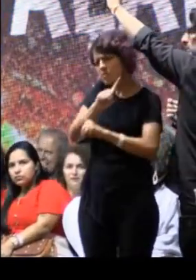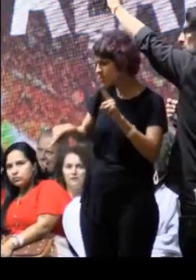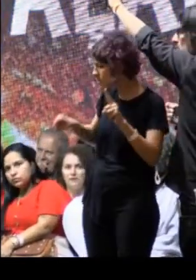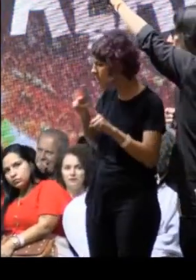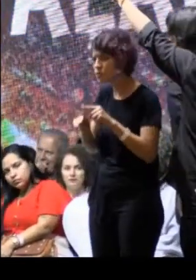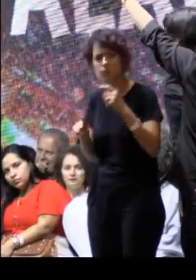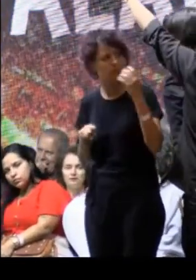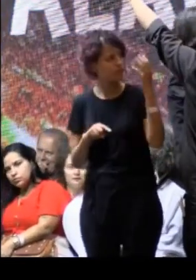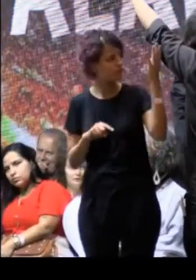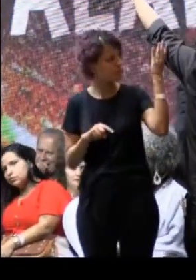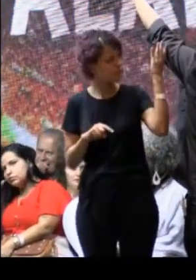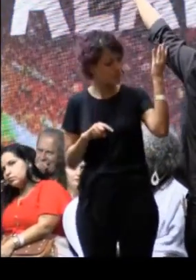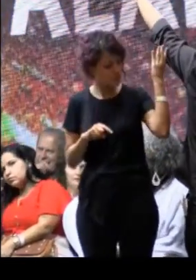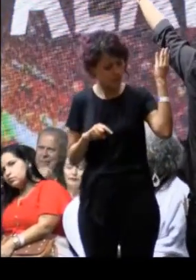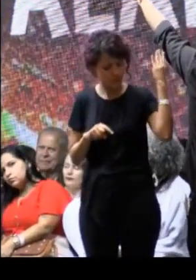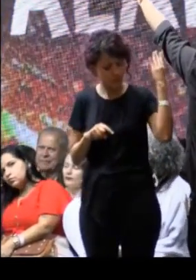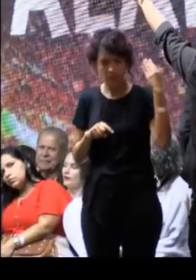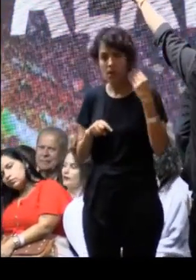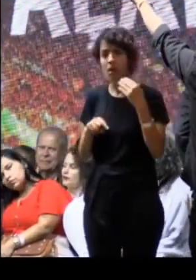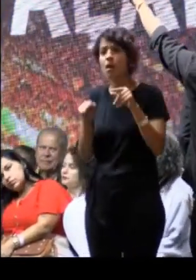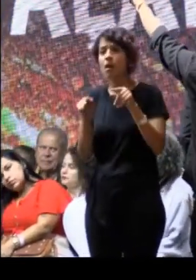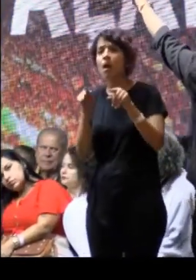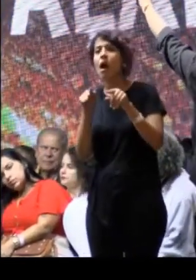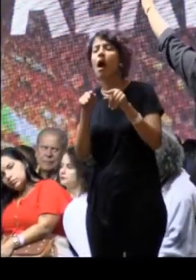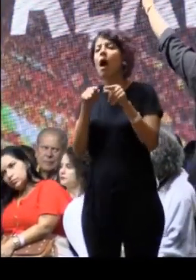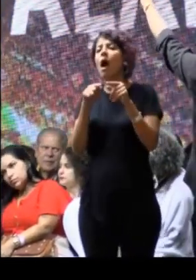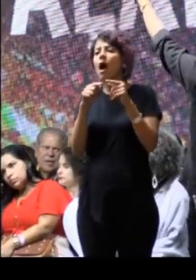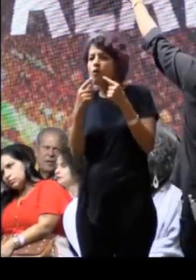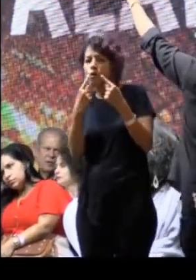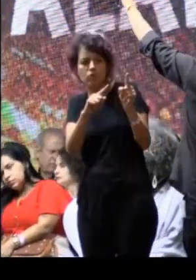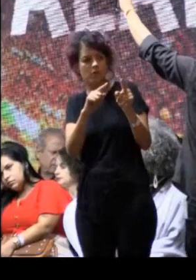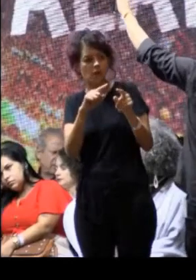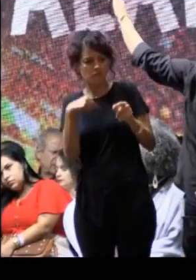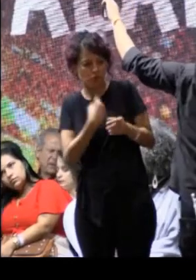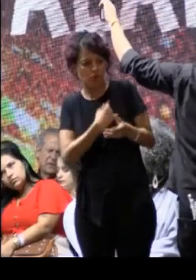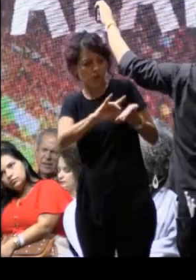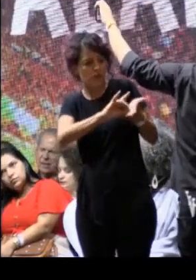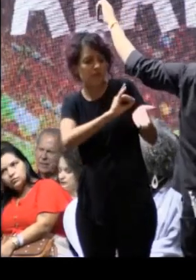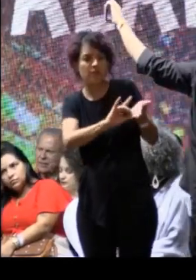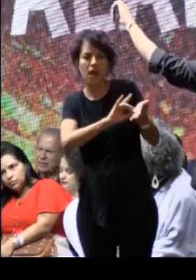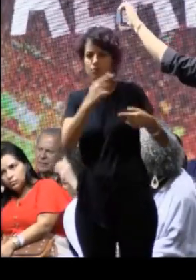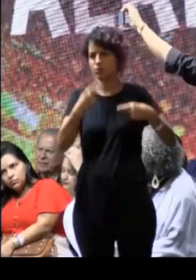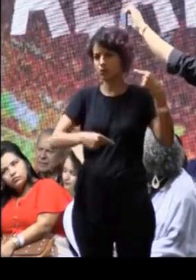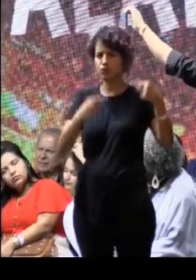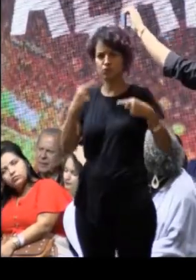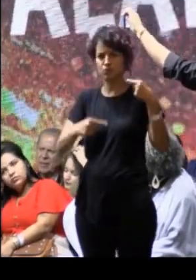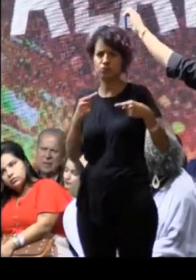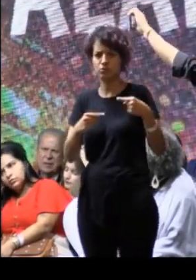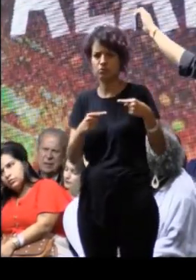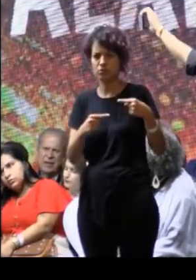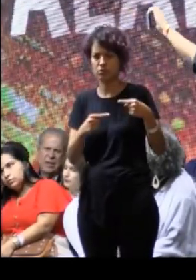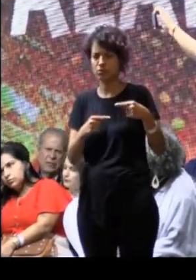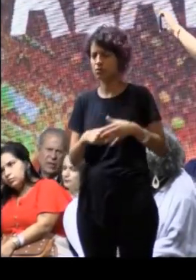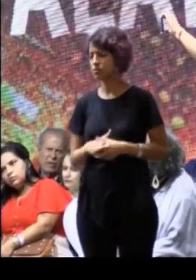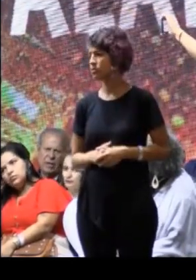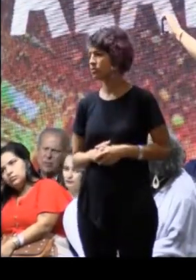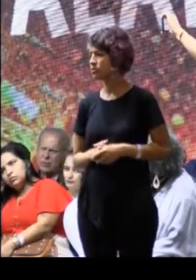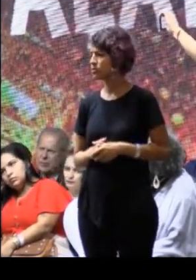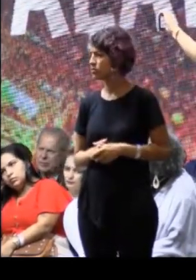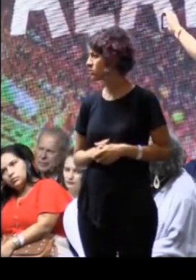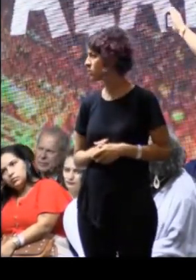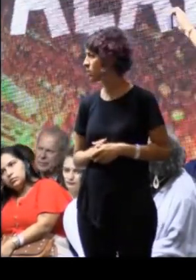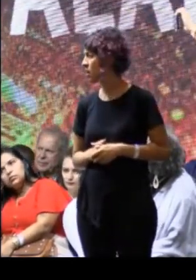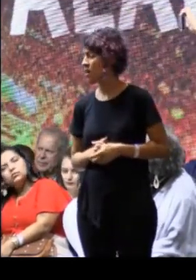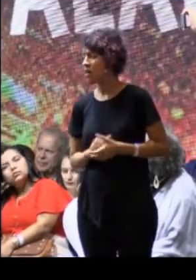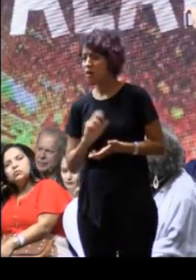ciclo e perseguição a adversários políticos. Andam negando essa